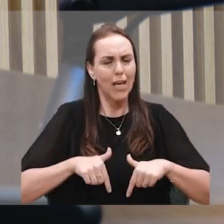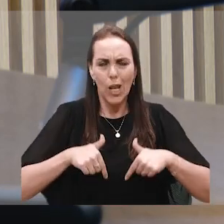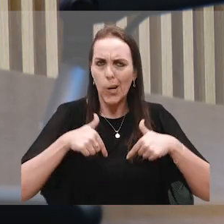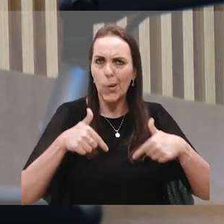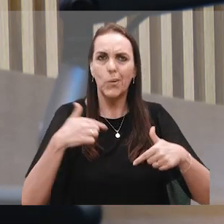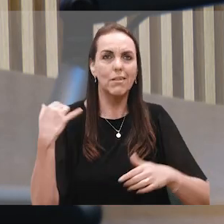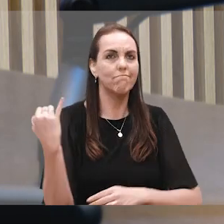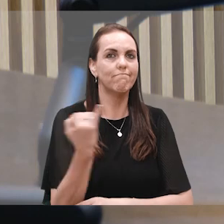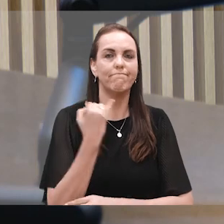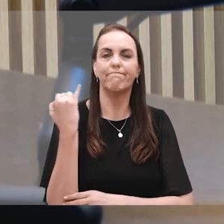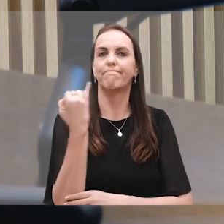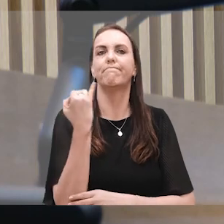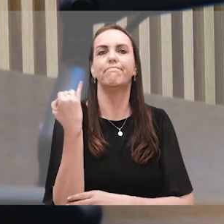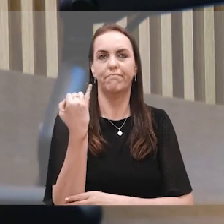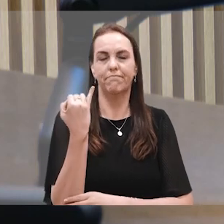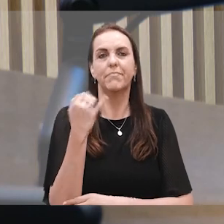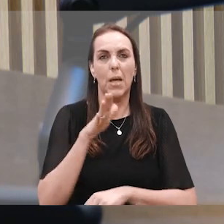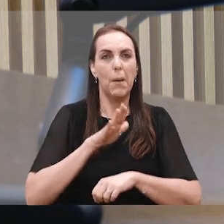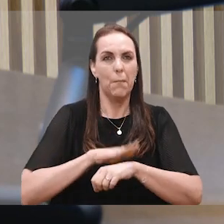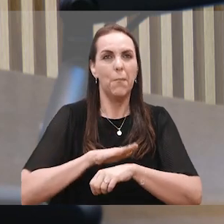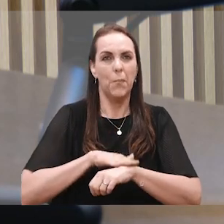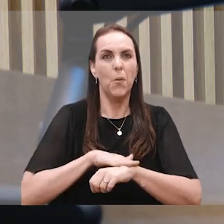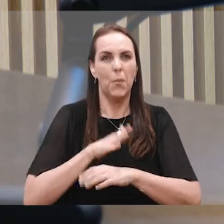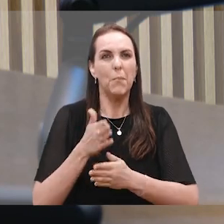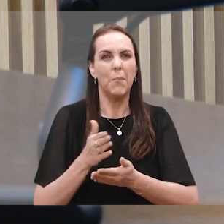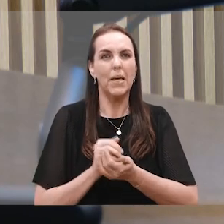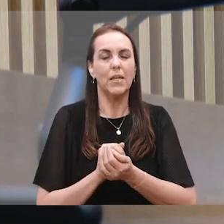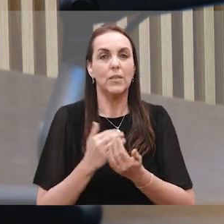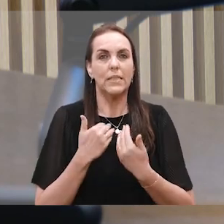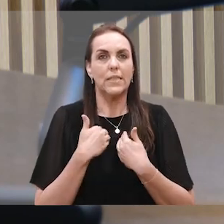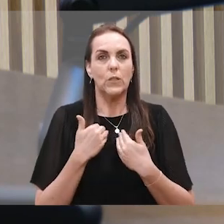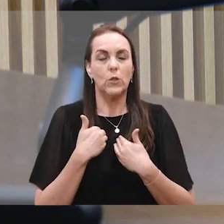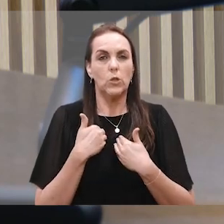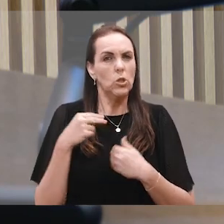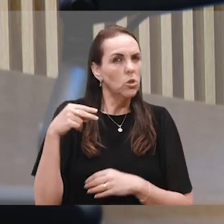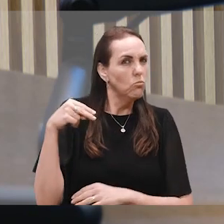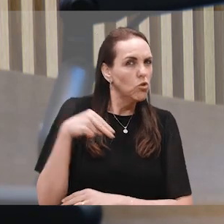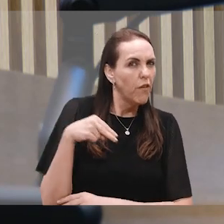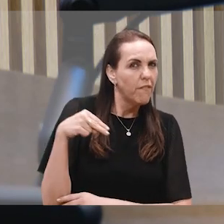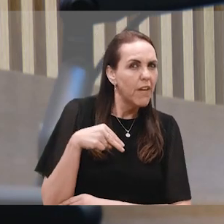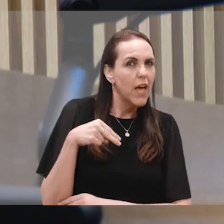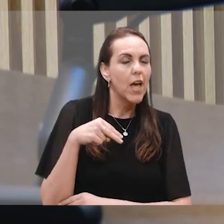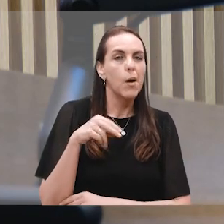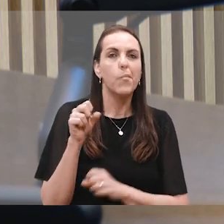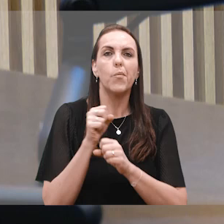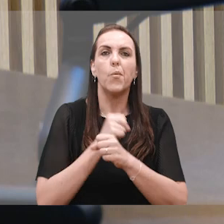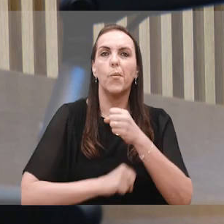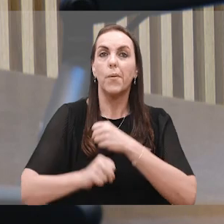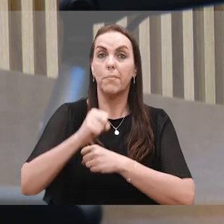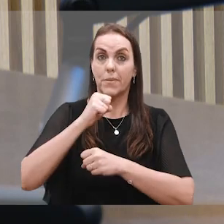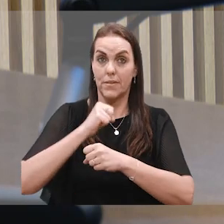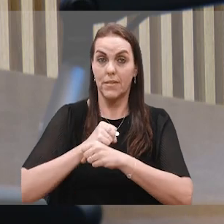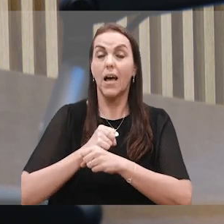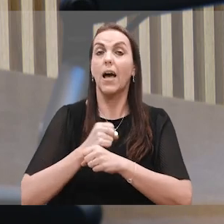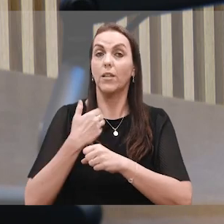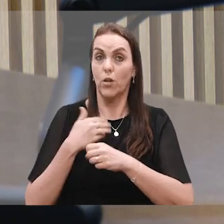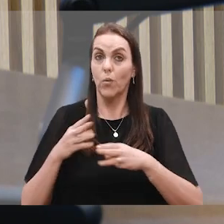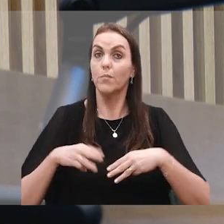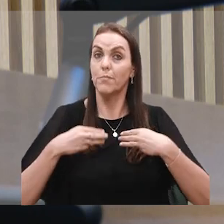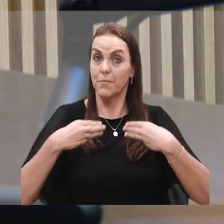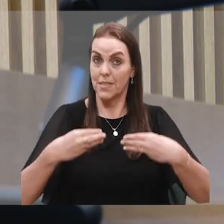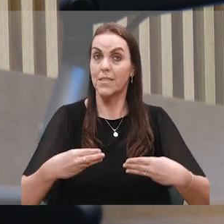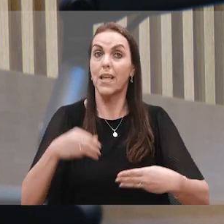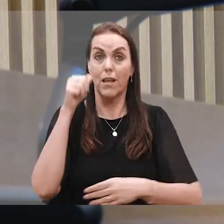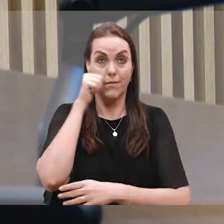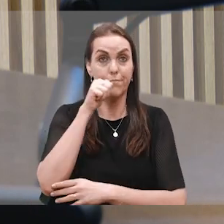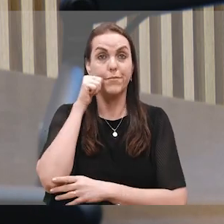luta muito importante. Assim, aquele momento em novembro do ano passado, que eu estive no Ministério